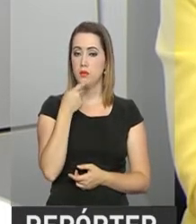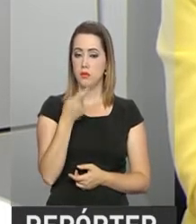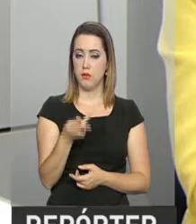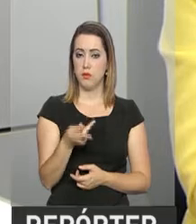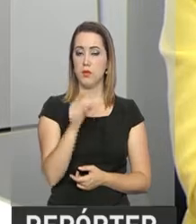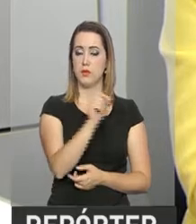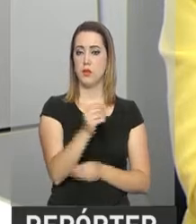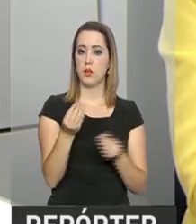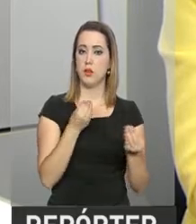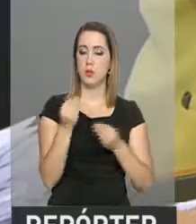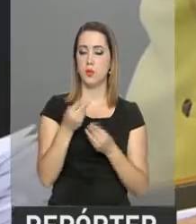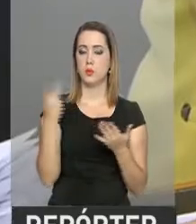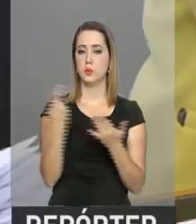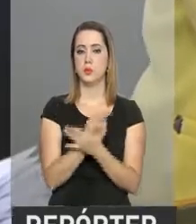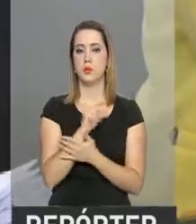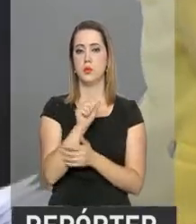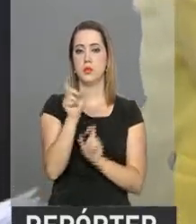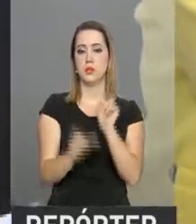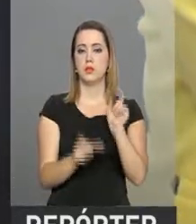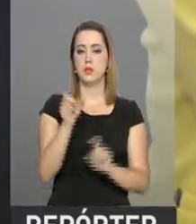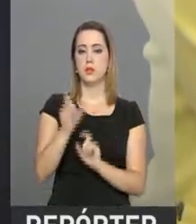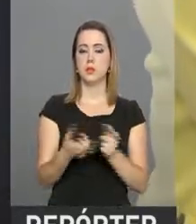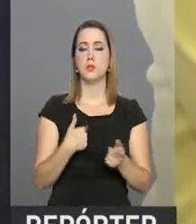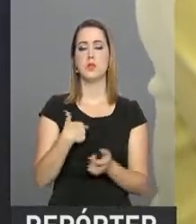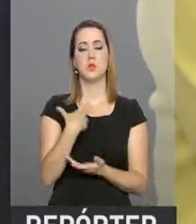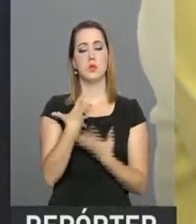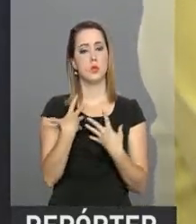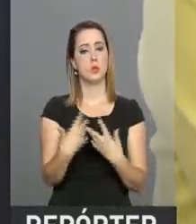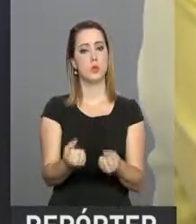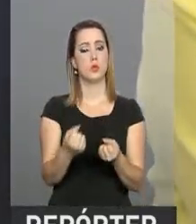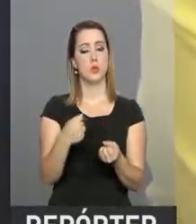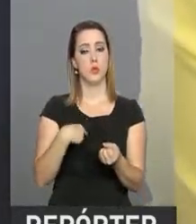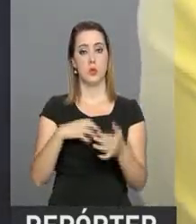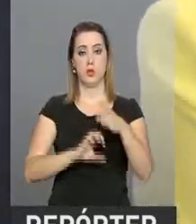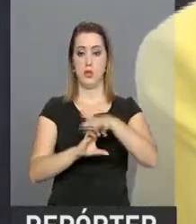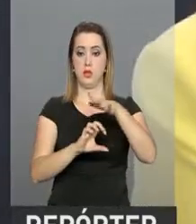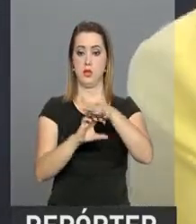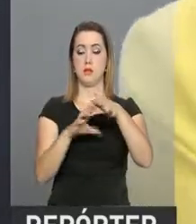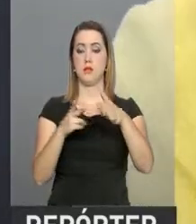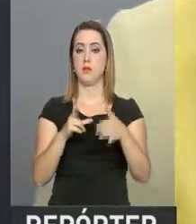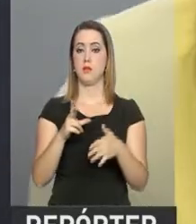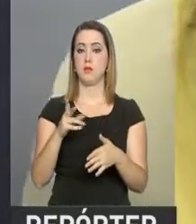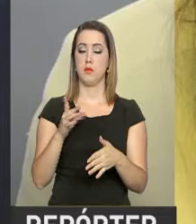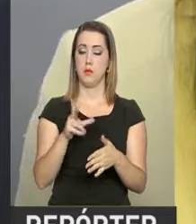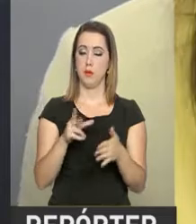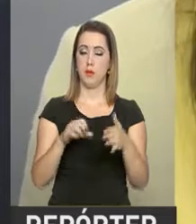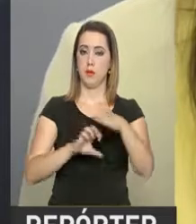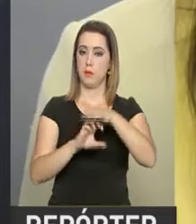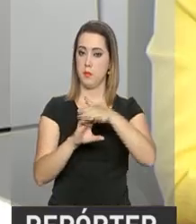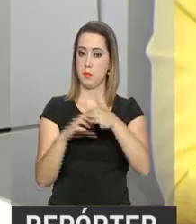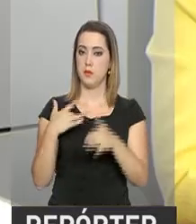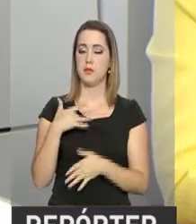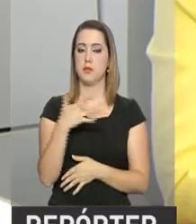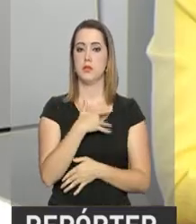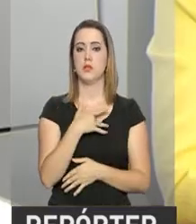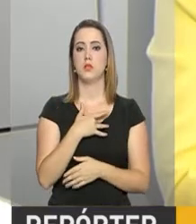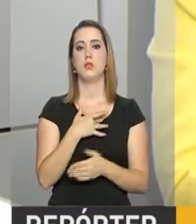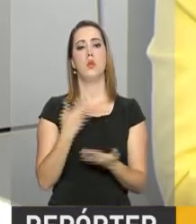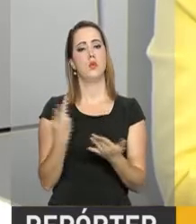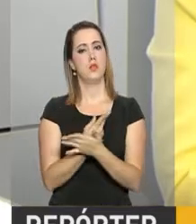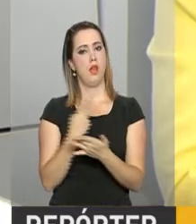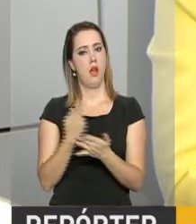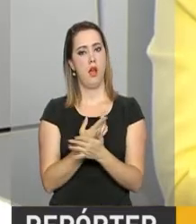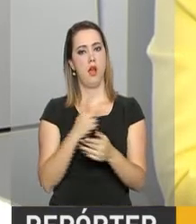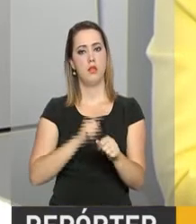devem proceder os beneficiários dos planos de saúde, caso as operadoras não cumpram os prazos estabelecidos. O consumidor